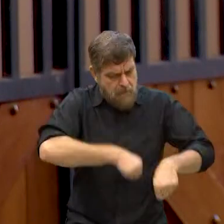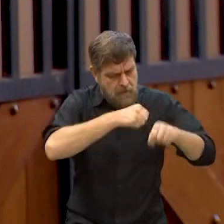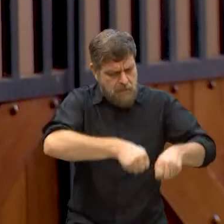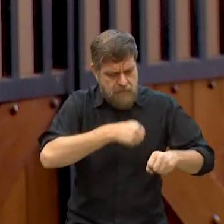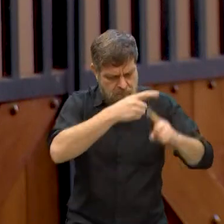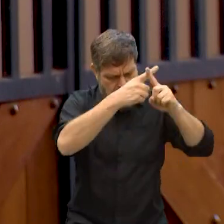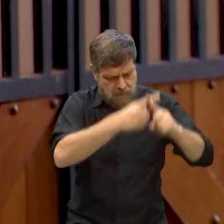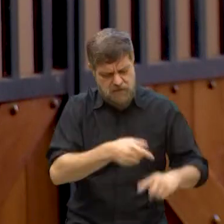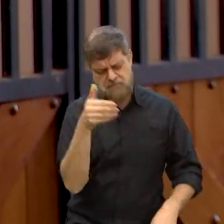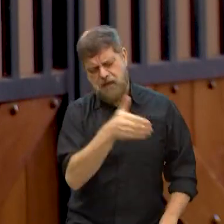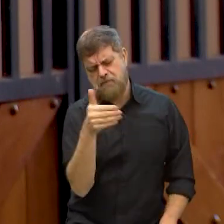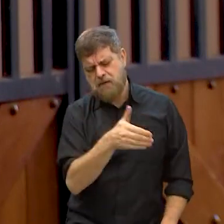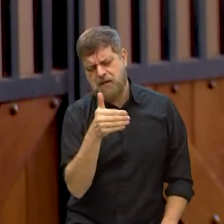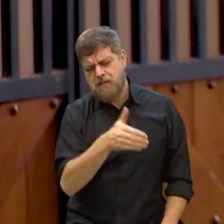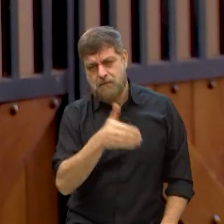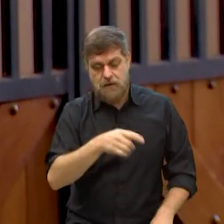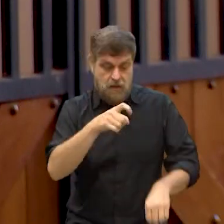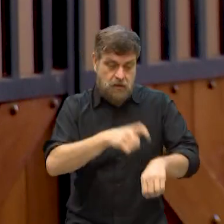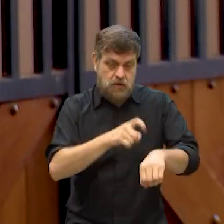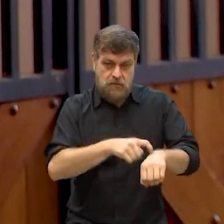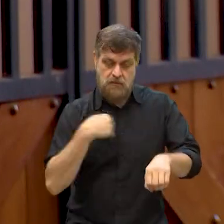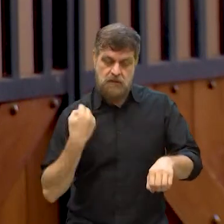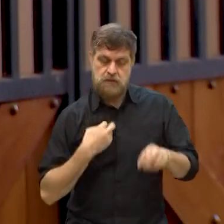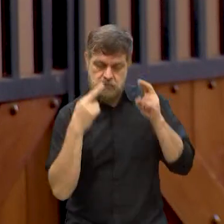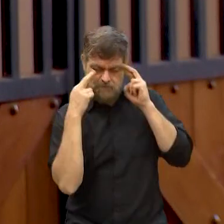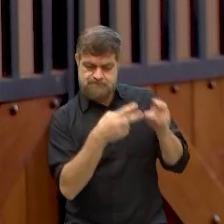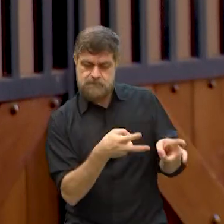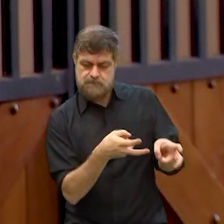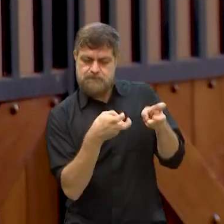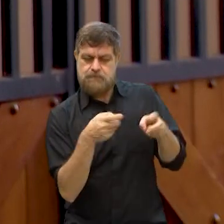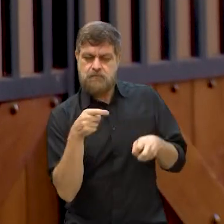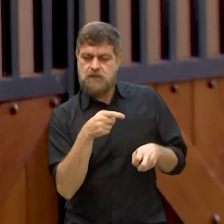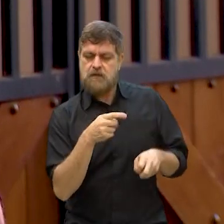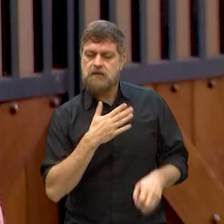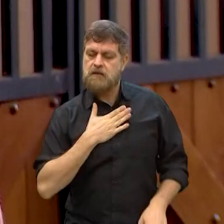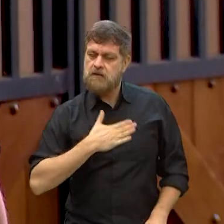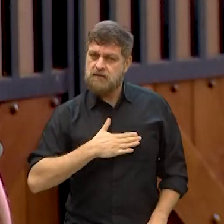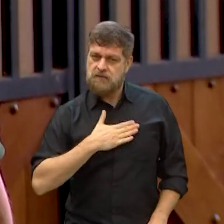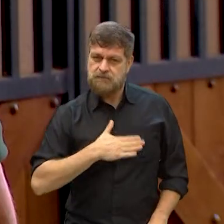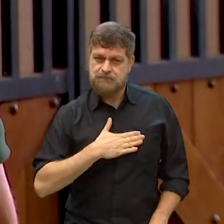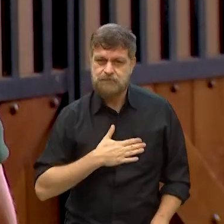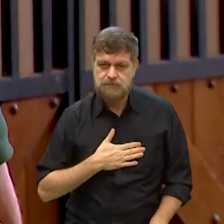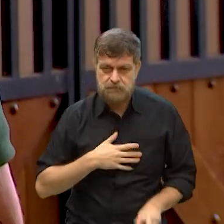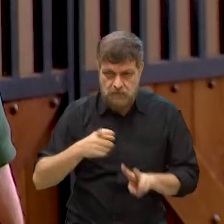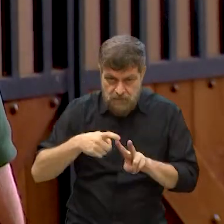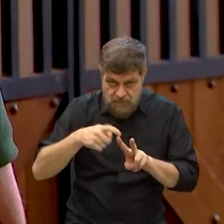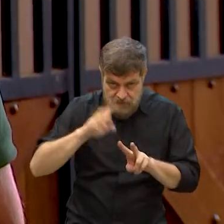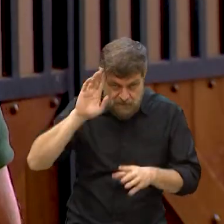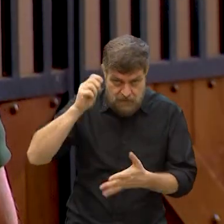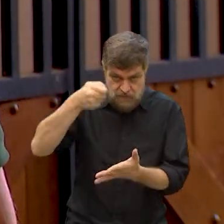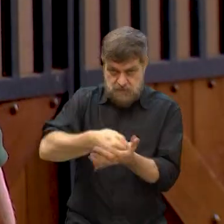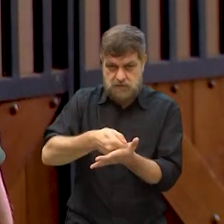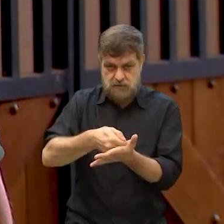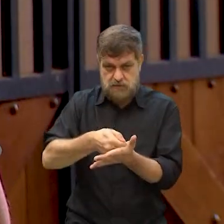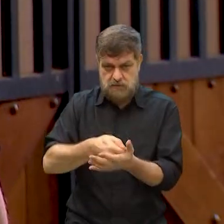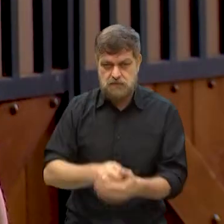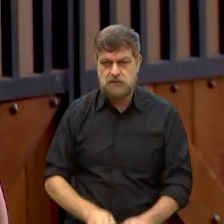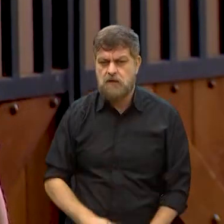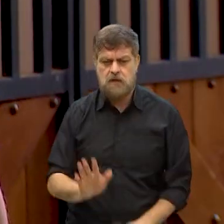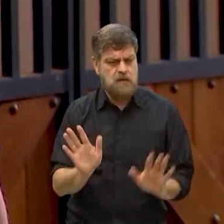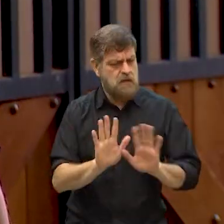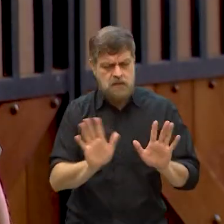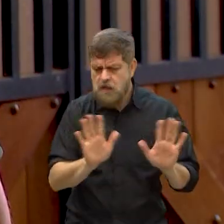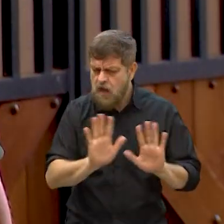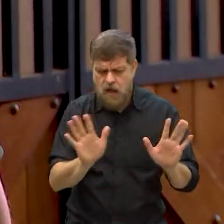fez mais prova, mas num determinado momento, por respeito, a gente também parou. Mas e a veterinária que determina